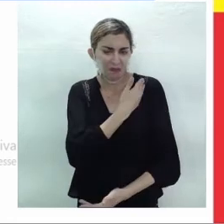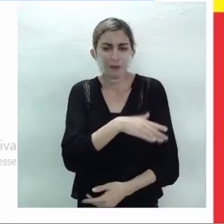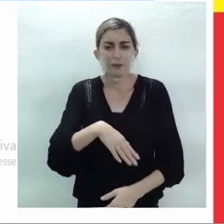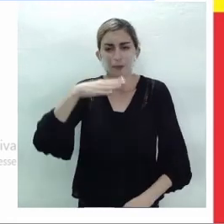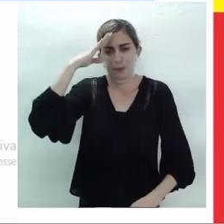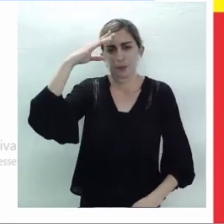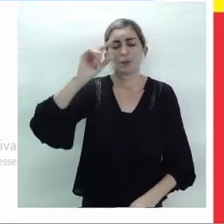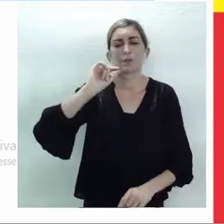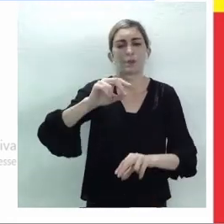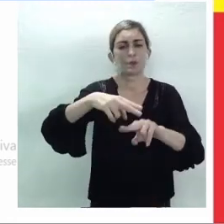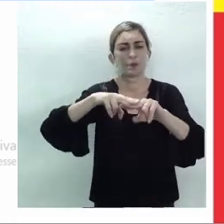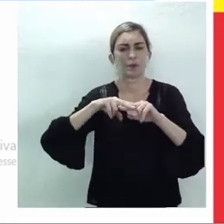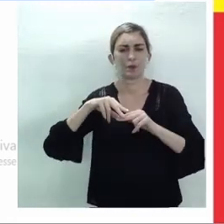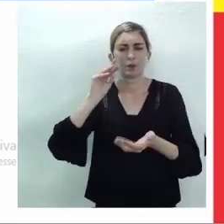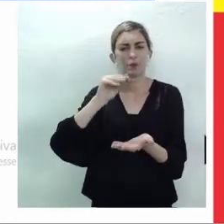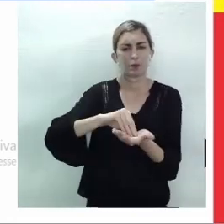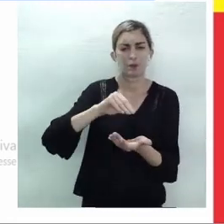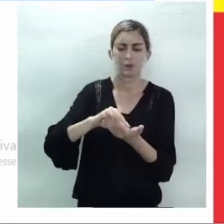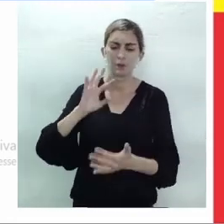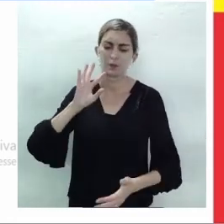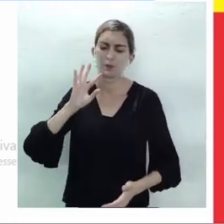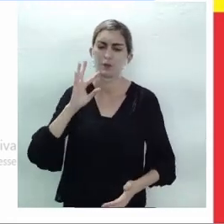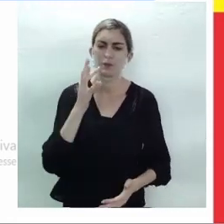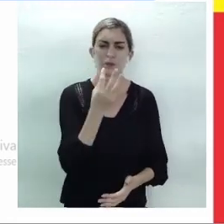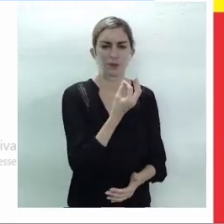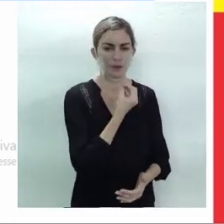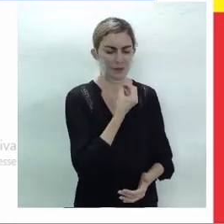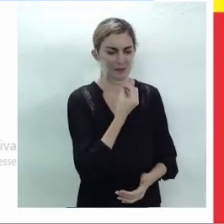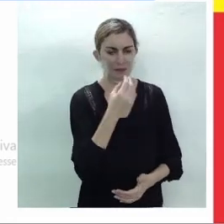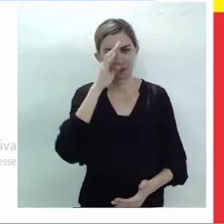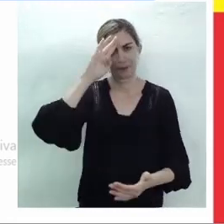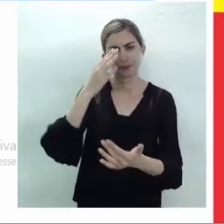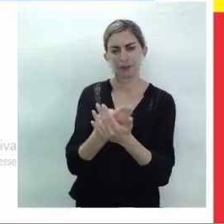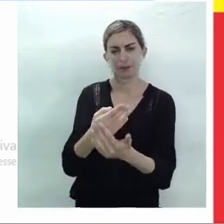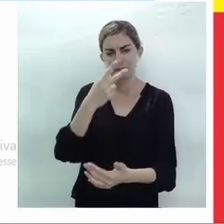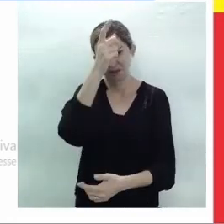deve principalmente à falta de conhecimento sobre a